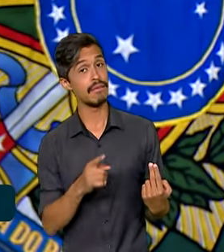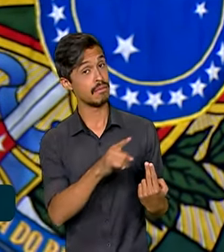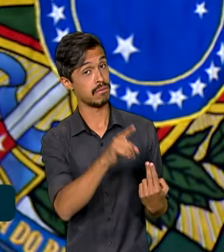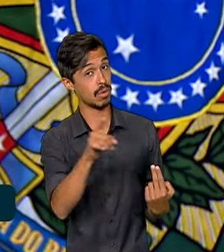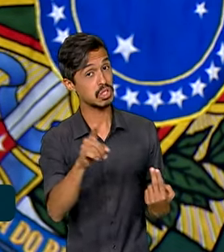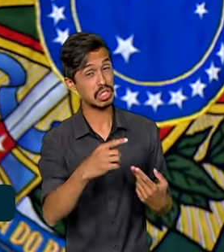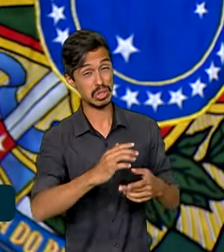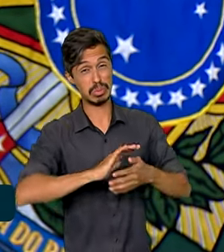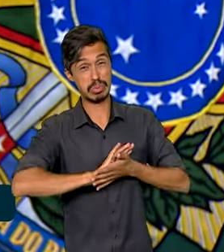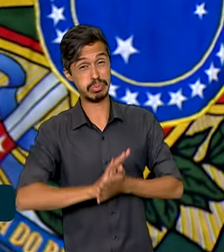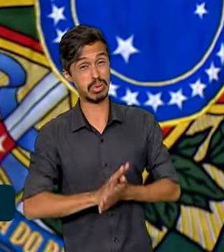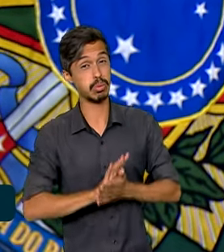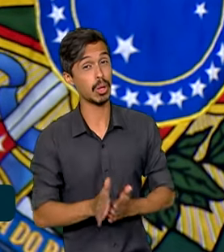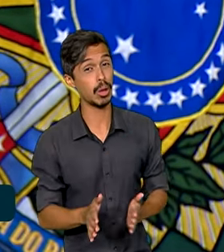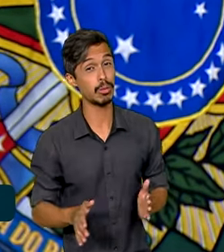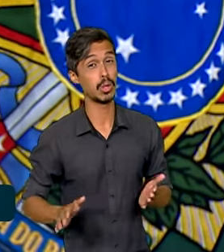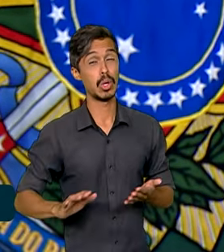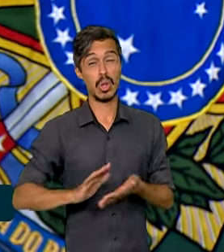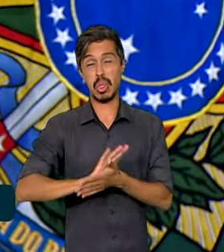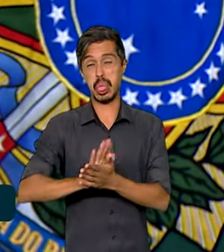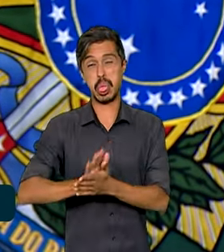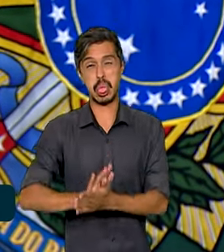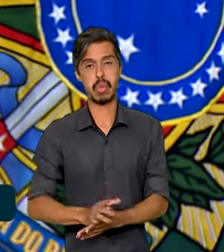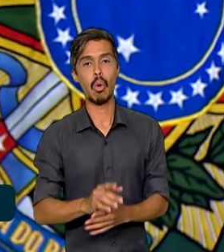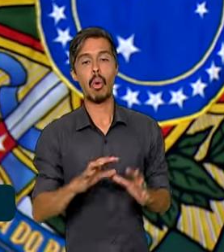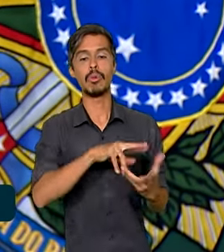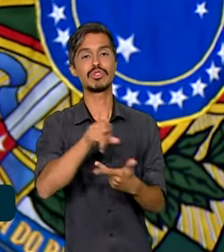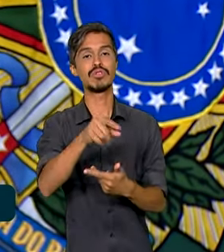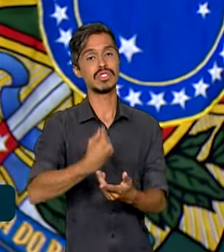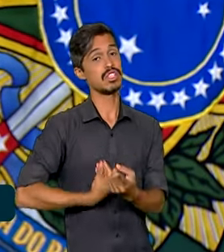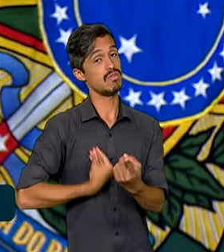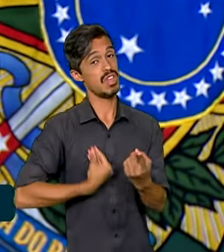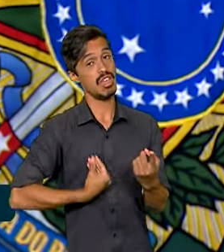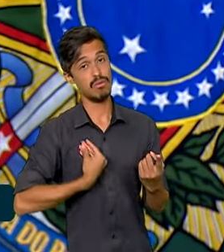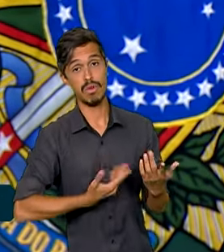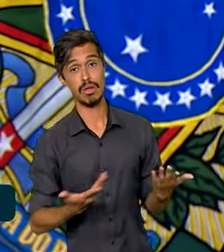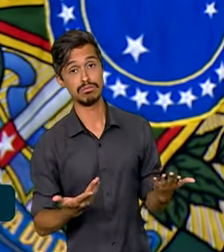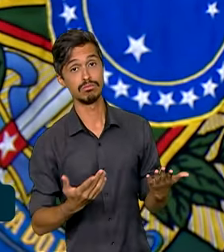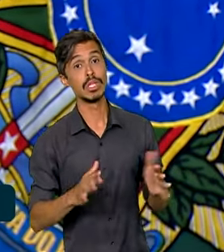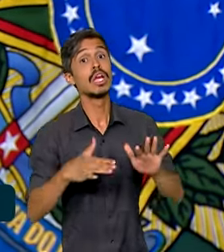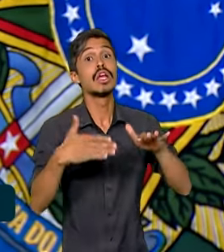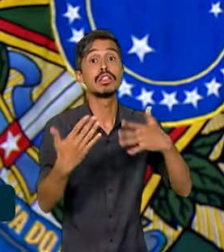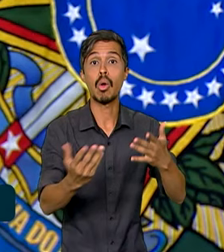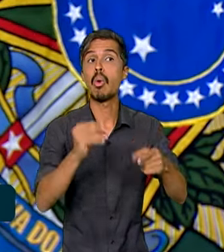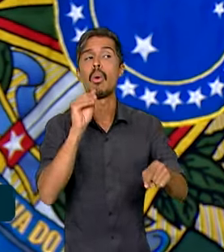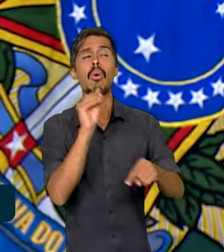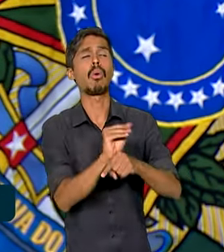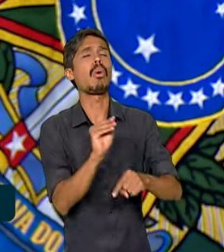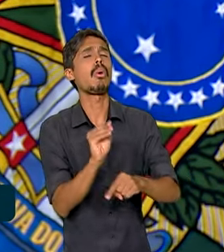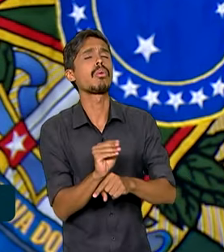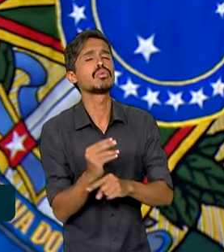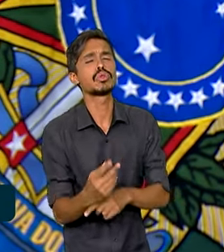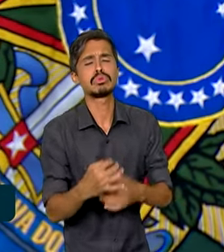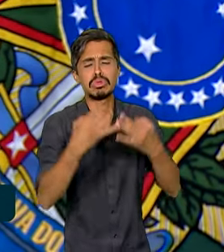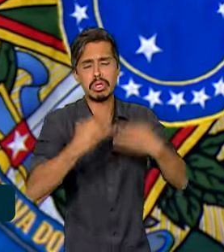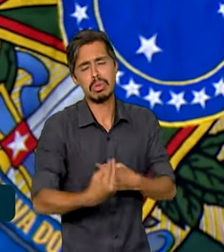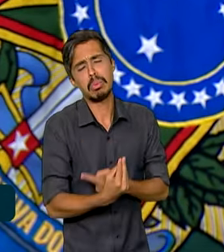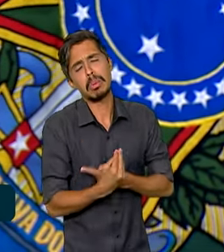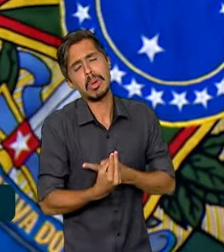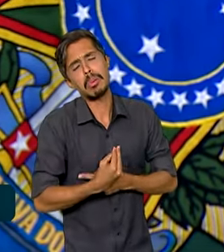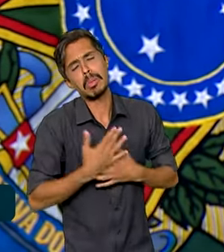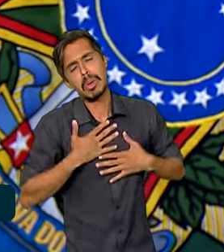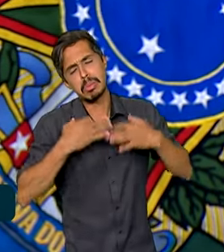estão destruindo o mundo que vocês vivem Então cuide corretamente de mim